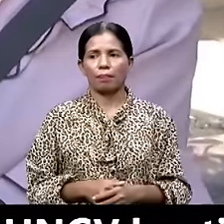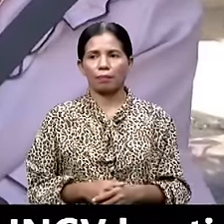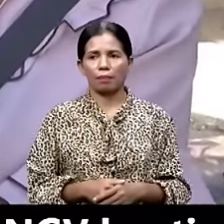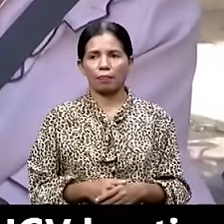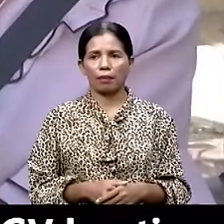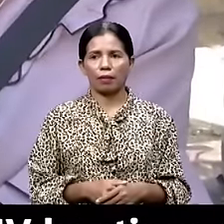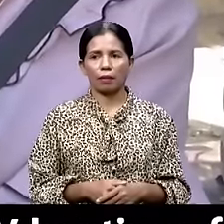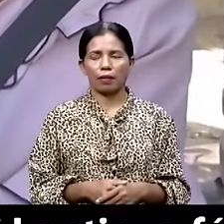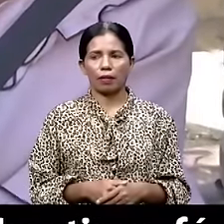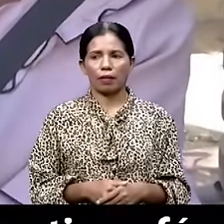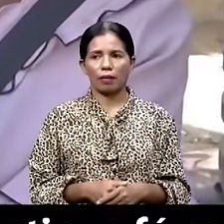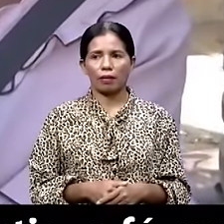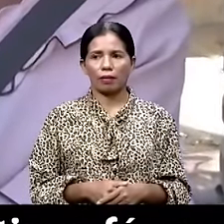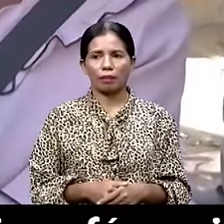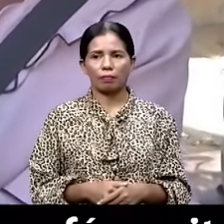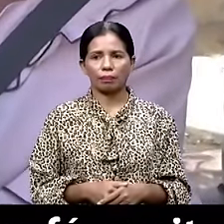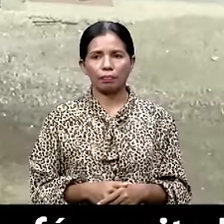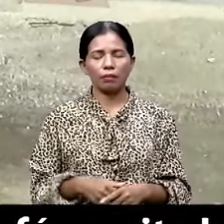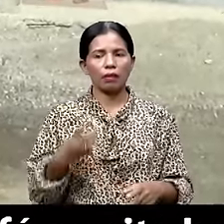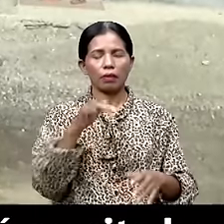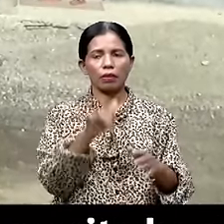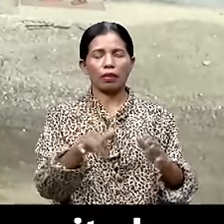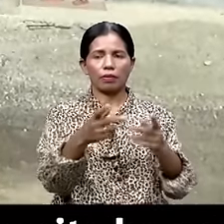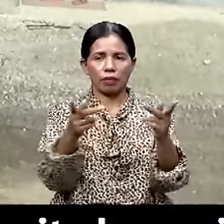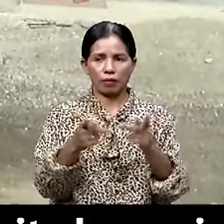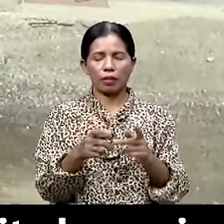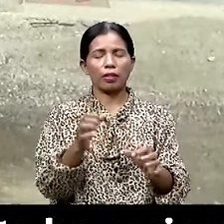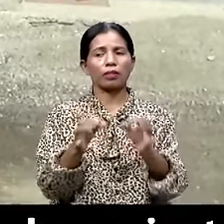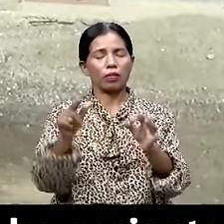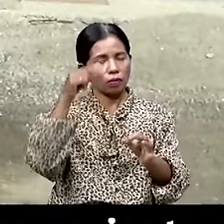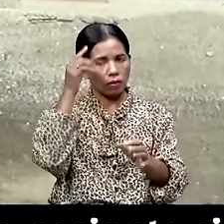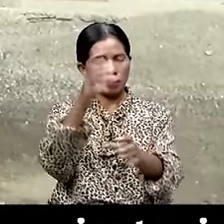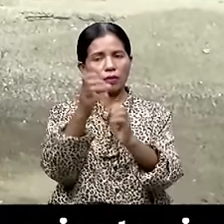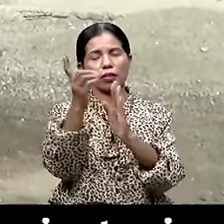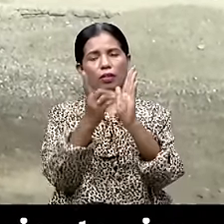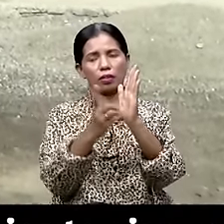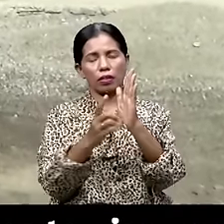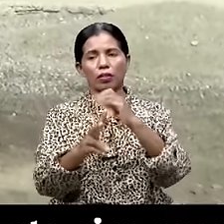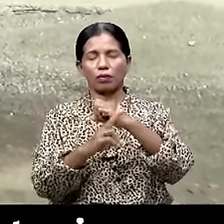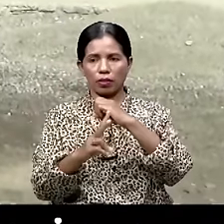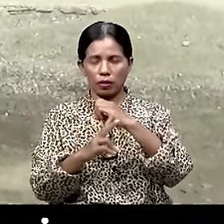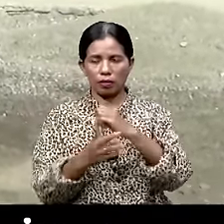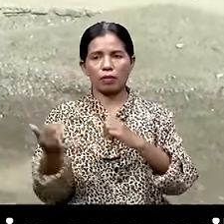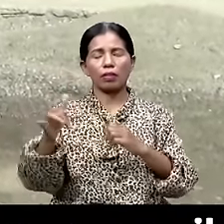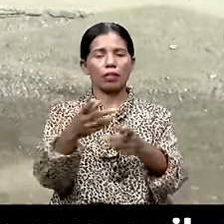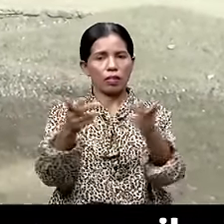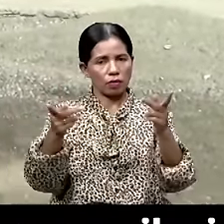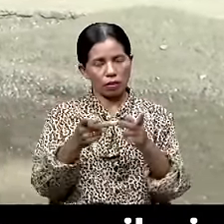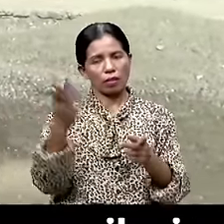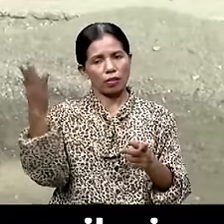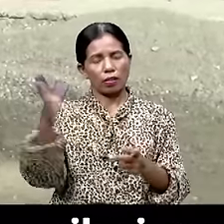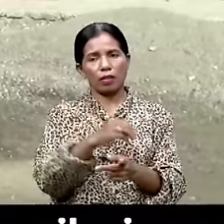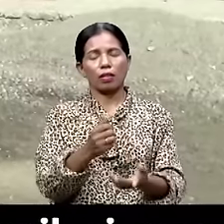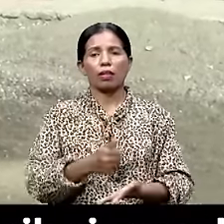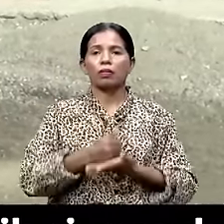Uma fati serane mas tiak. Serane mas tiak. Mas que governo foi tionado dados com a vítima de despejo administrativo sire a fatin refere a tu